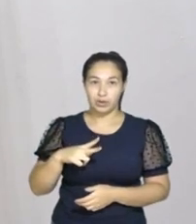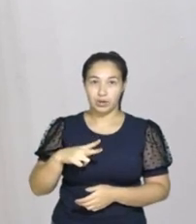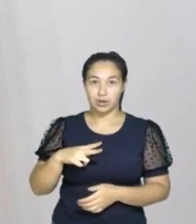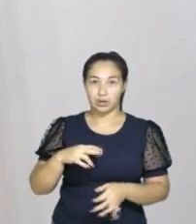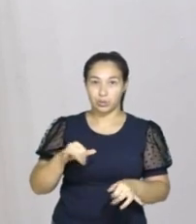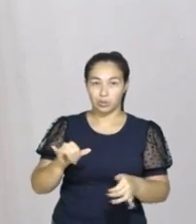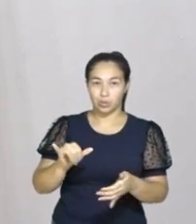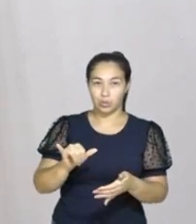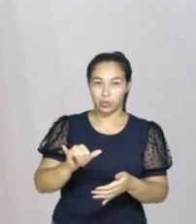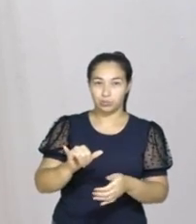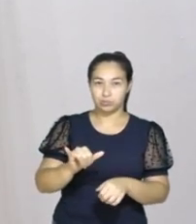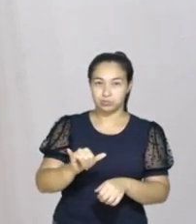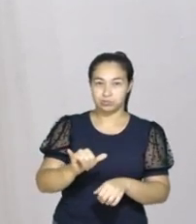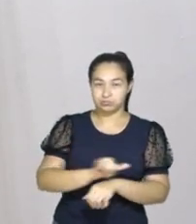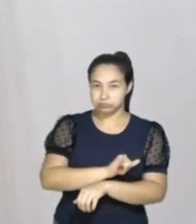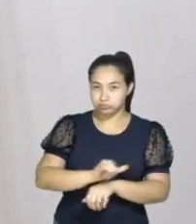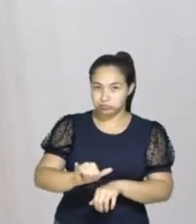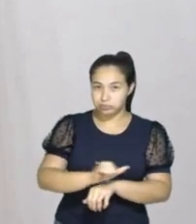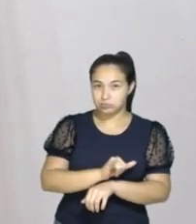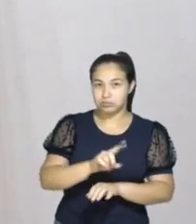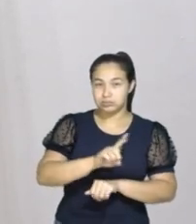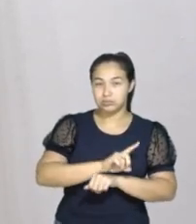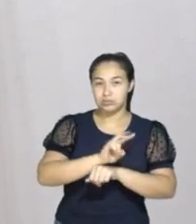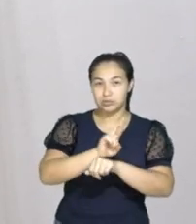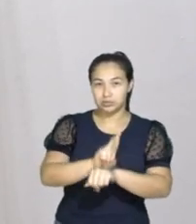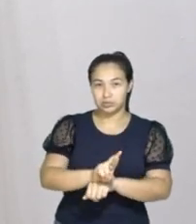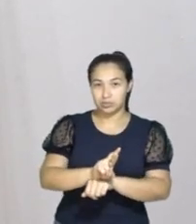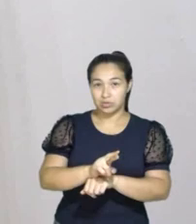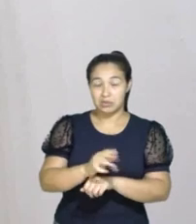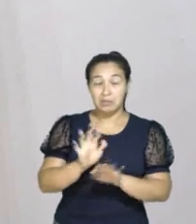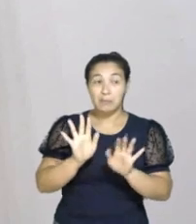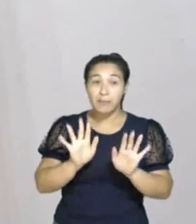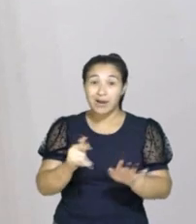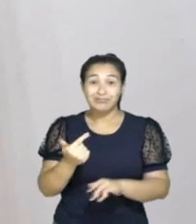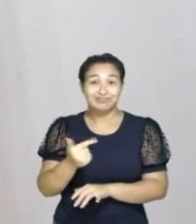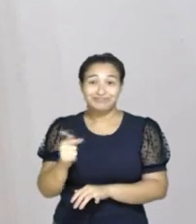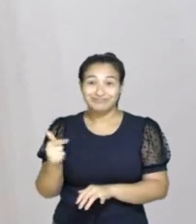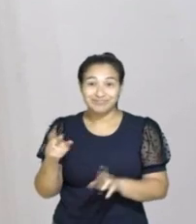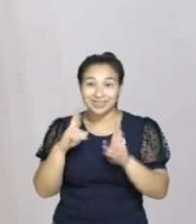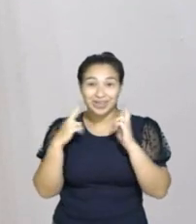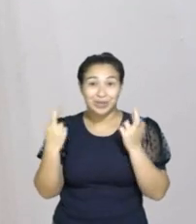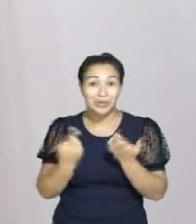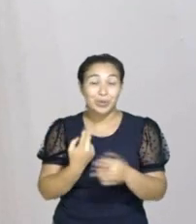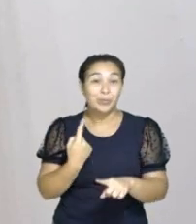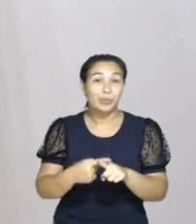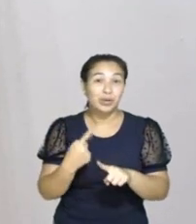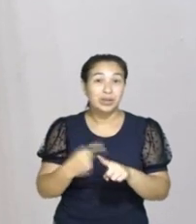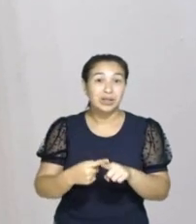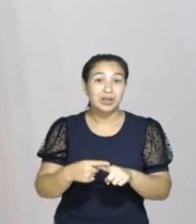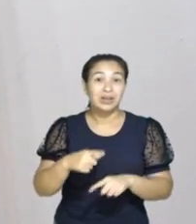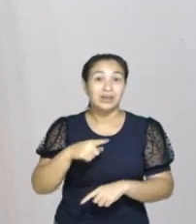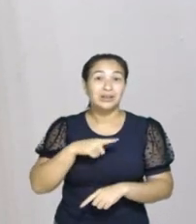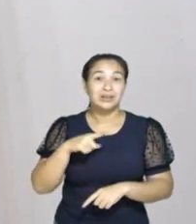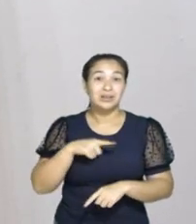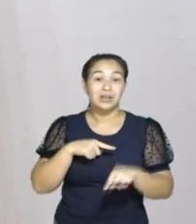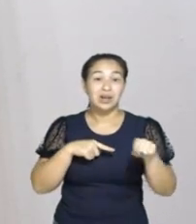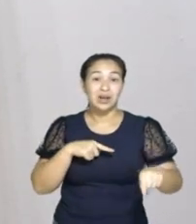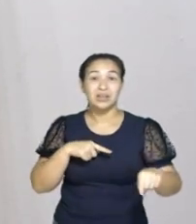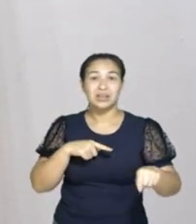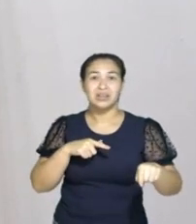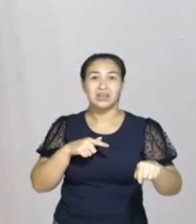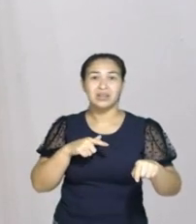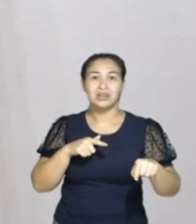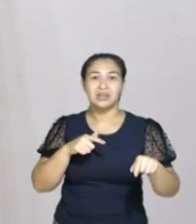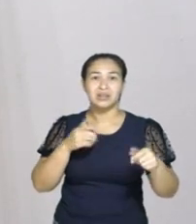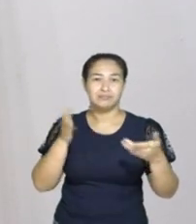porém é não houve a reunião por conta de uma grande manifestação que houve aqui eu gostaria de mostrar